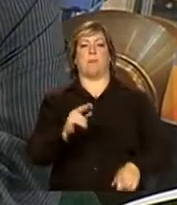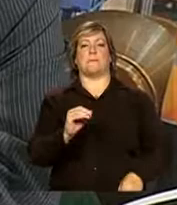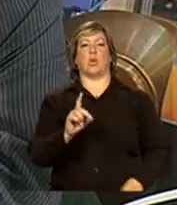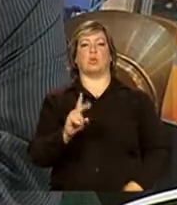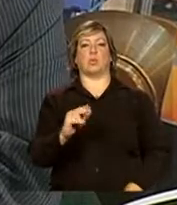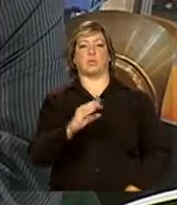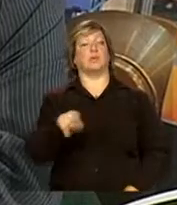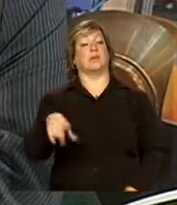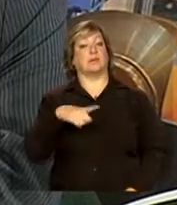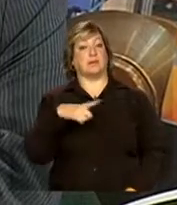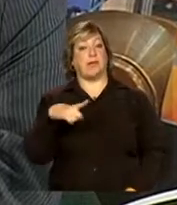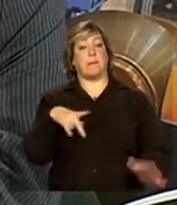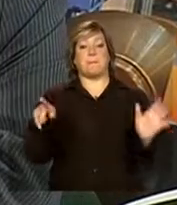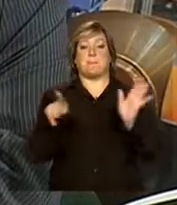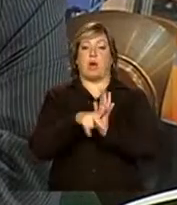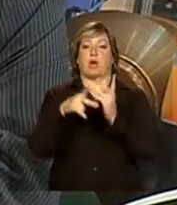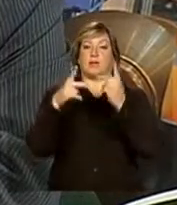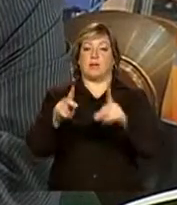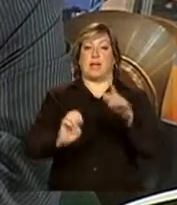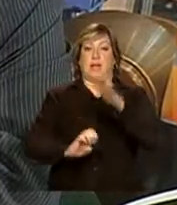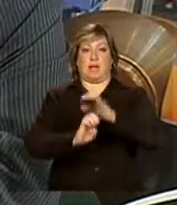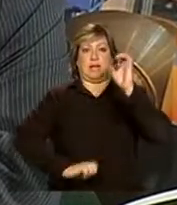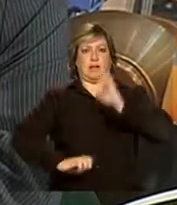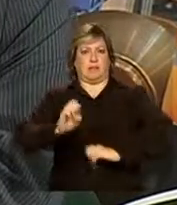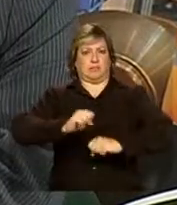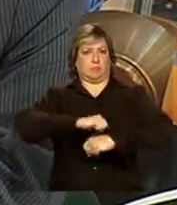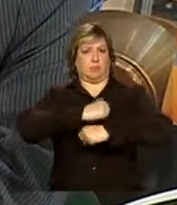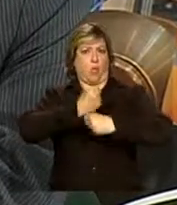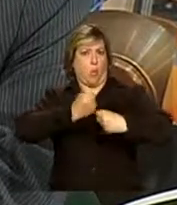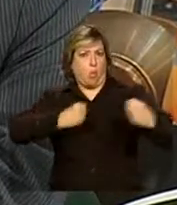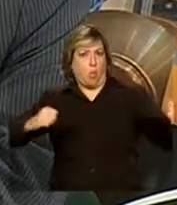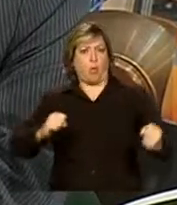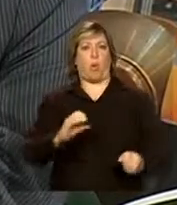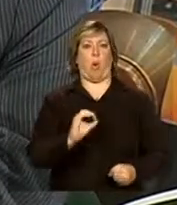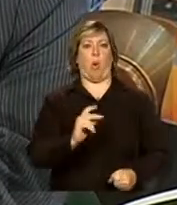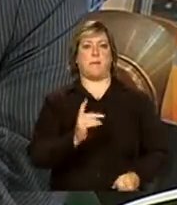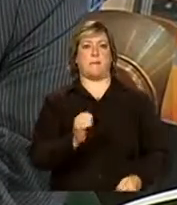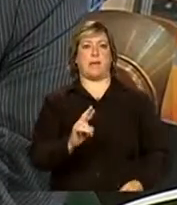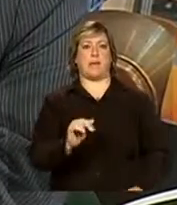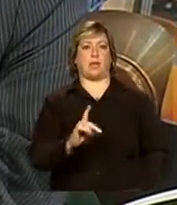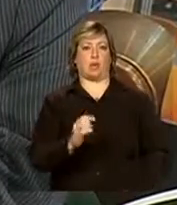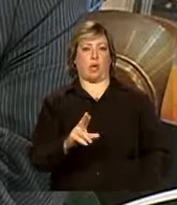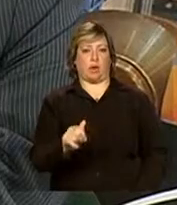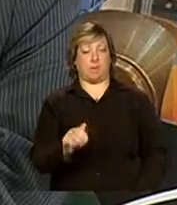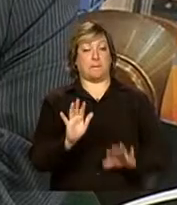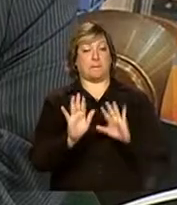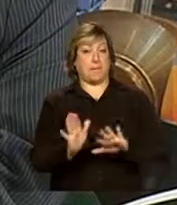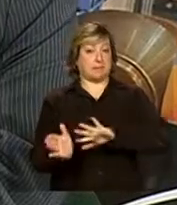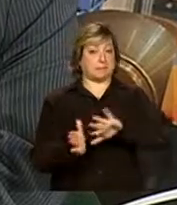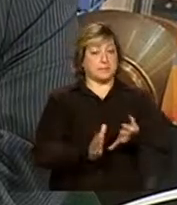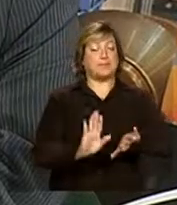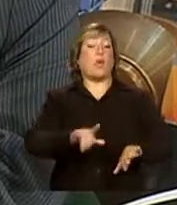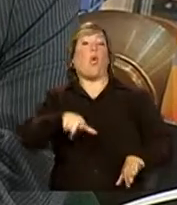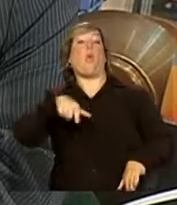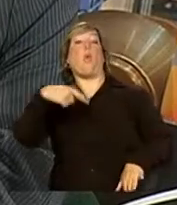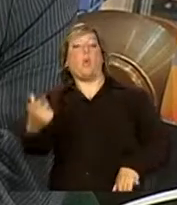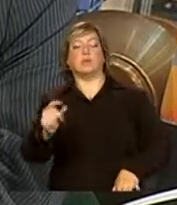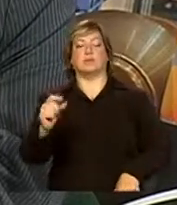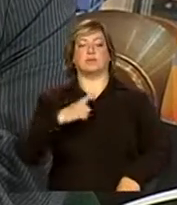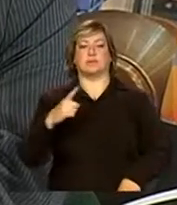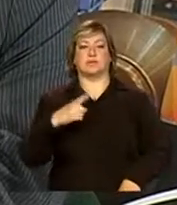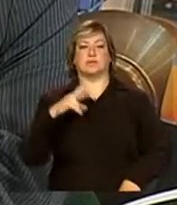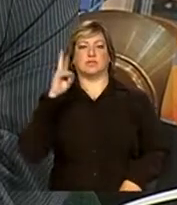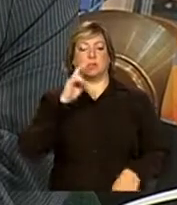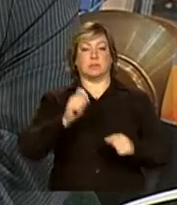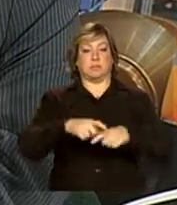uma característica própria. Então, a empresa é uma grande operadora. O outro aspecto, quando você está falando na expansão, é uma